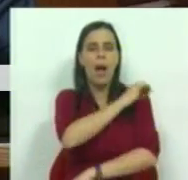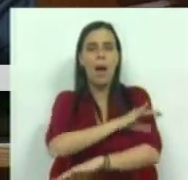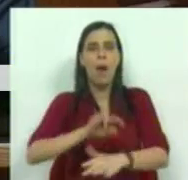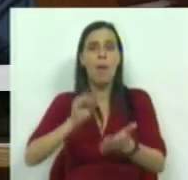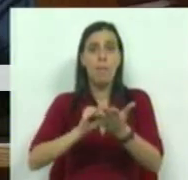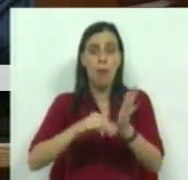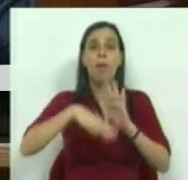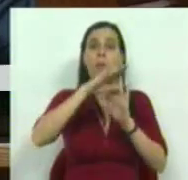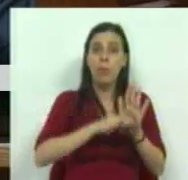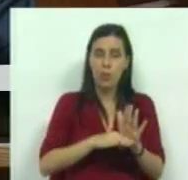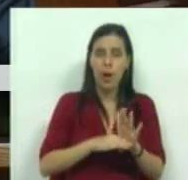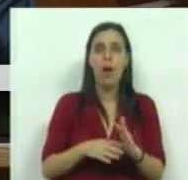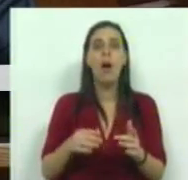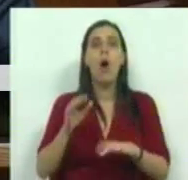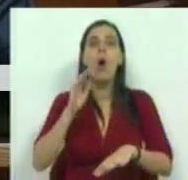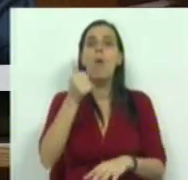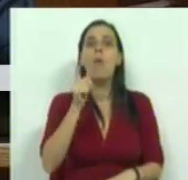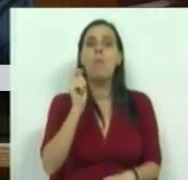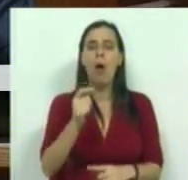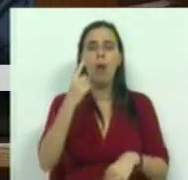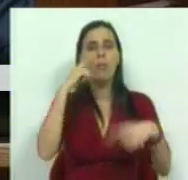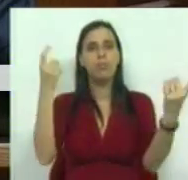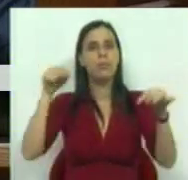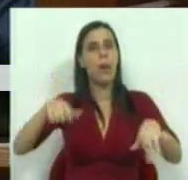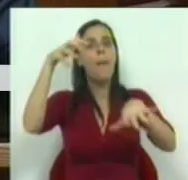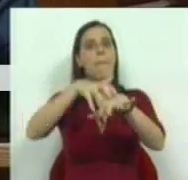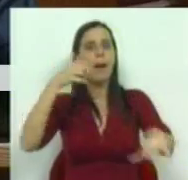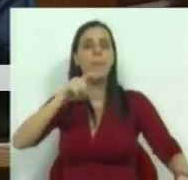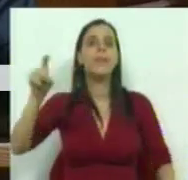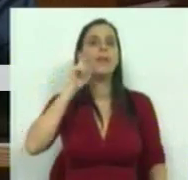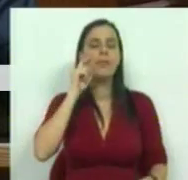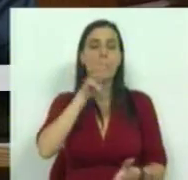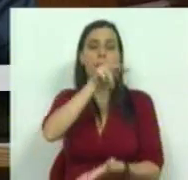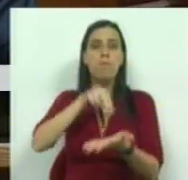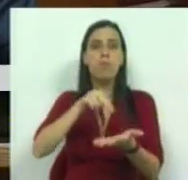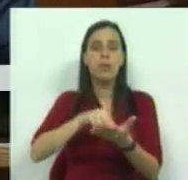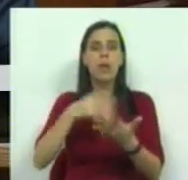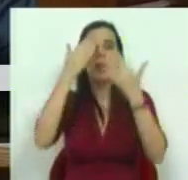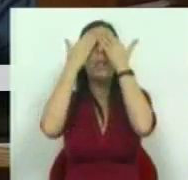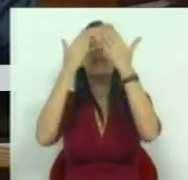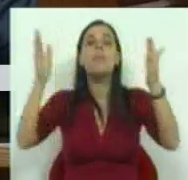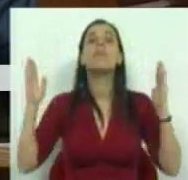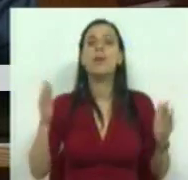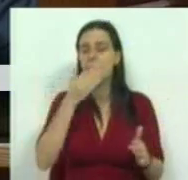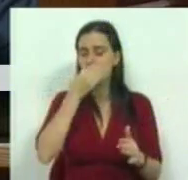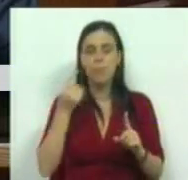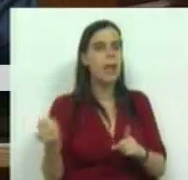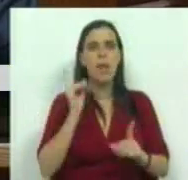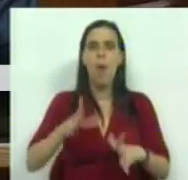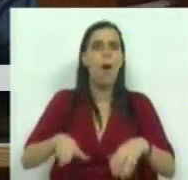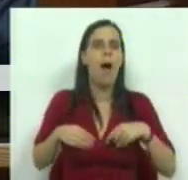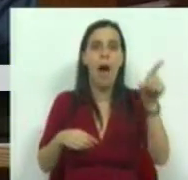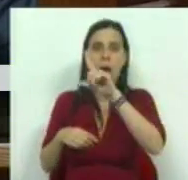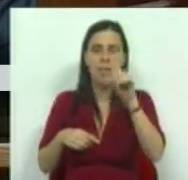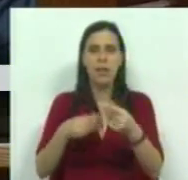com o seu programa, o Bloco de Esquerda vem aqui ao Parlamento defender a posição da democracia, não